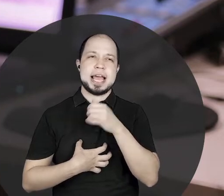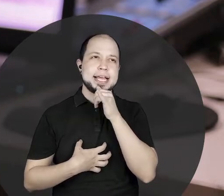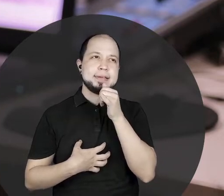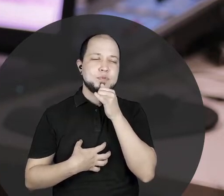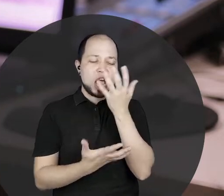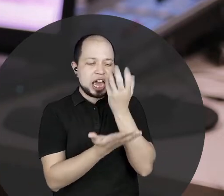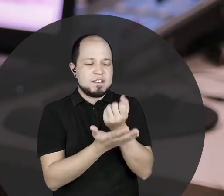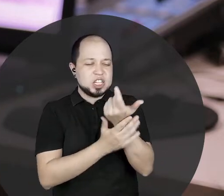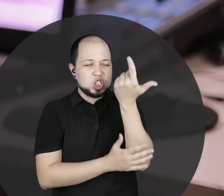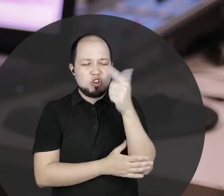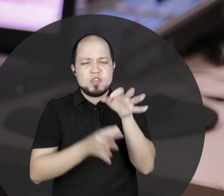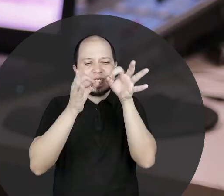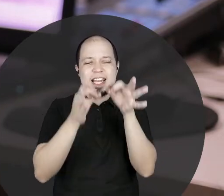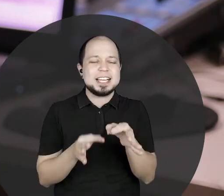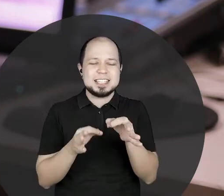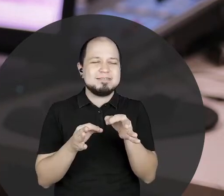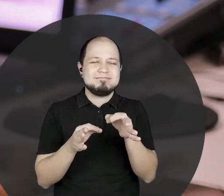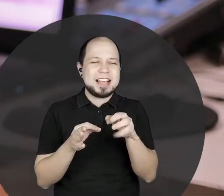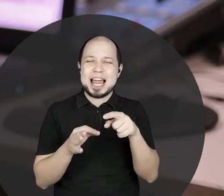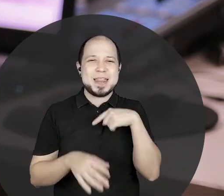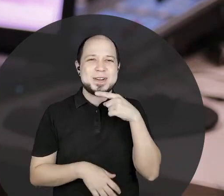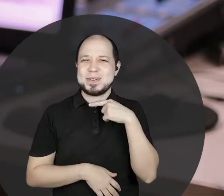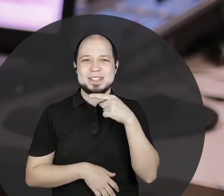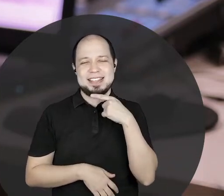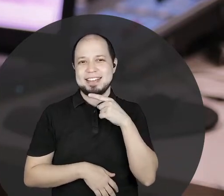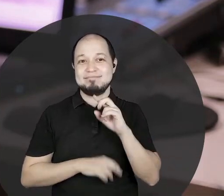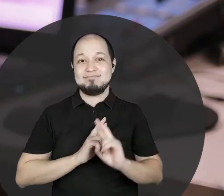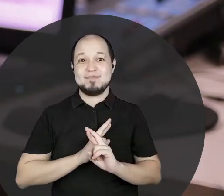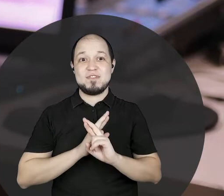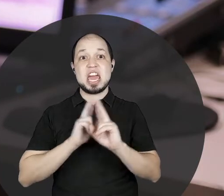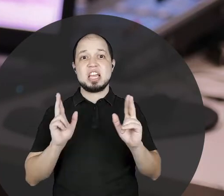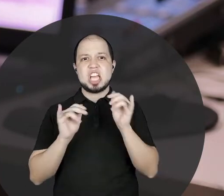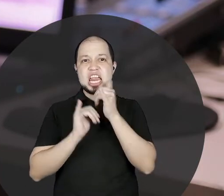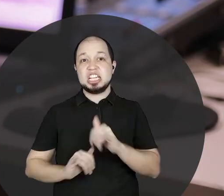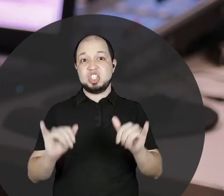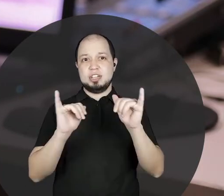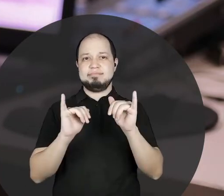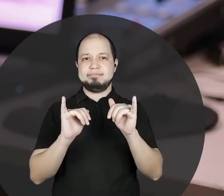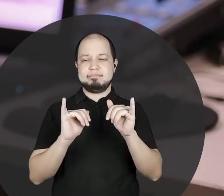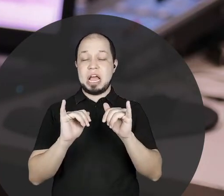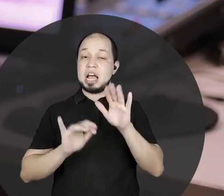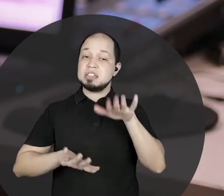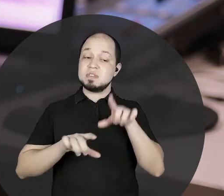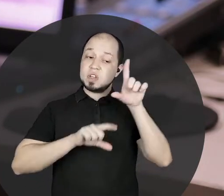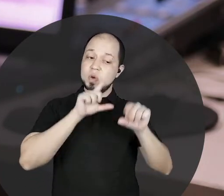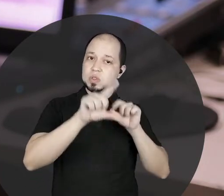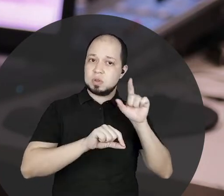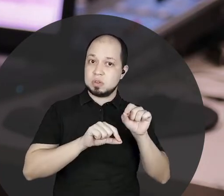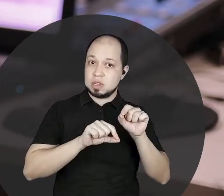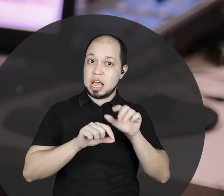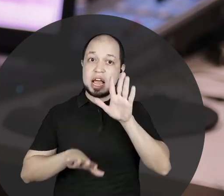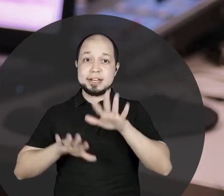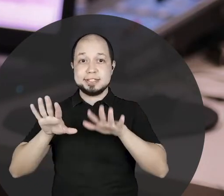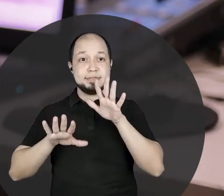de novo mais certinho, não vai ser aquela mesma energia. Então, às vezes, isso é uma opção, uma escolha, e às vezes